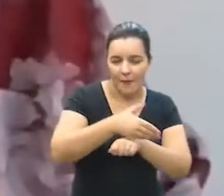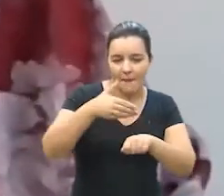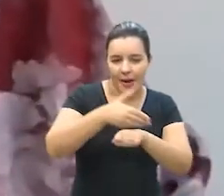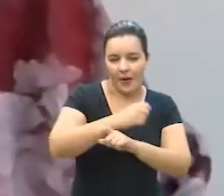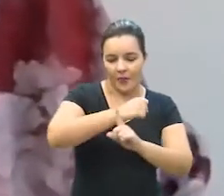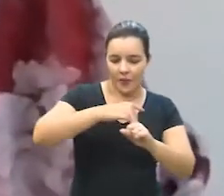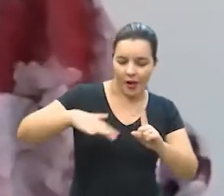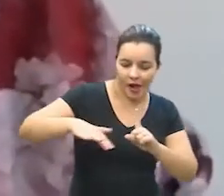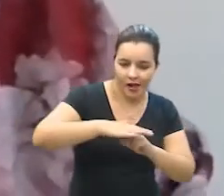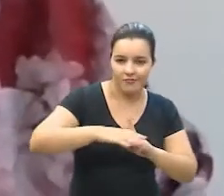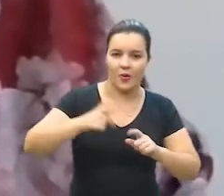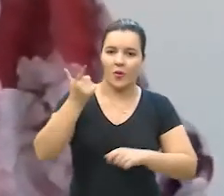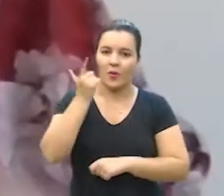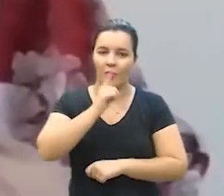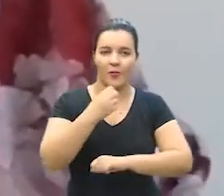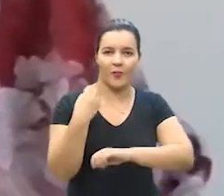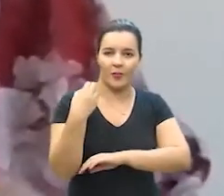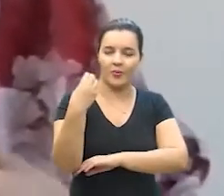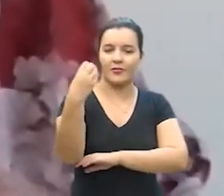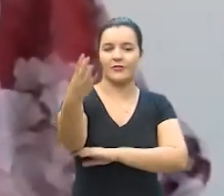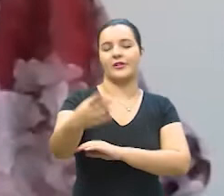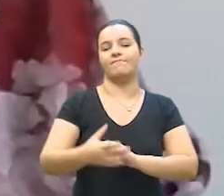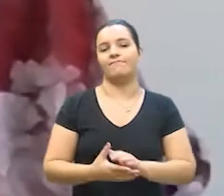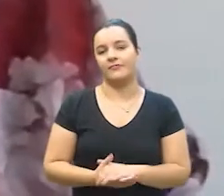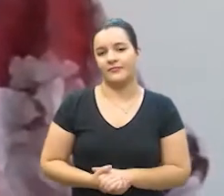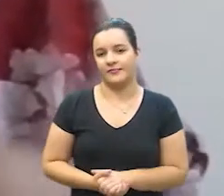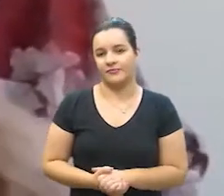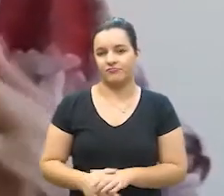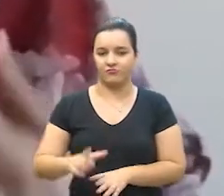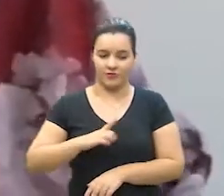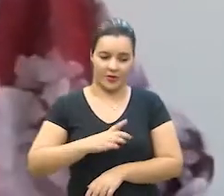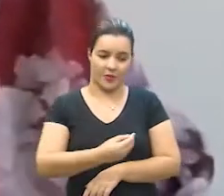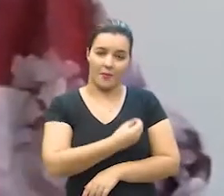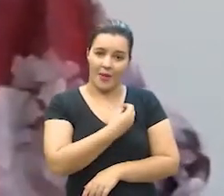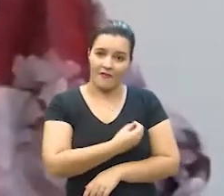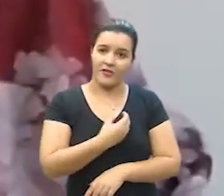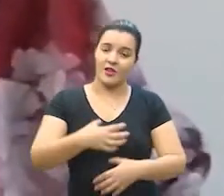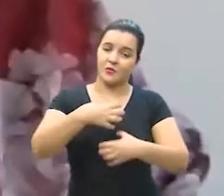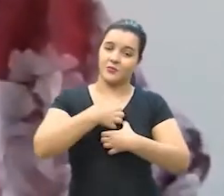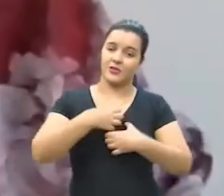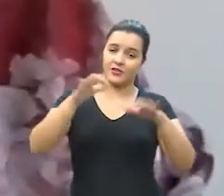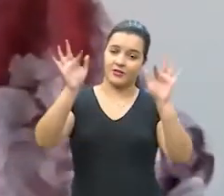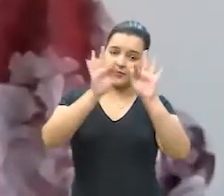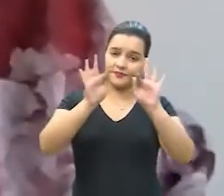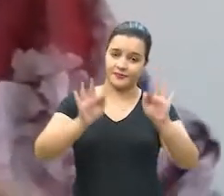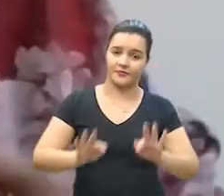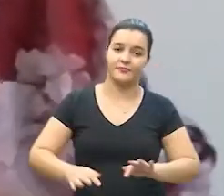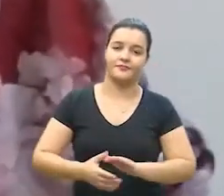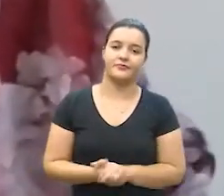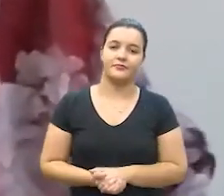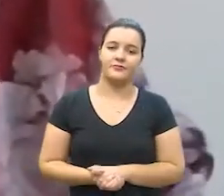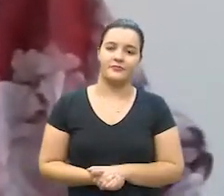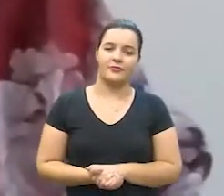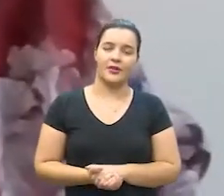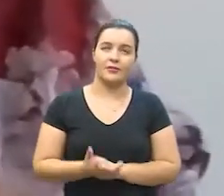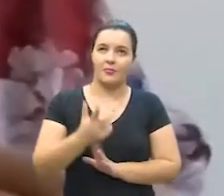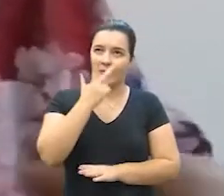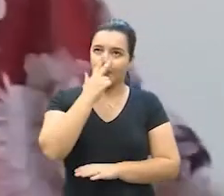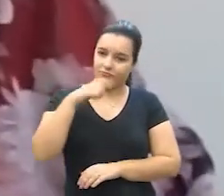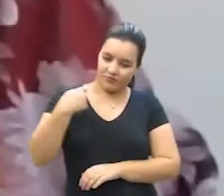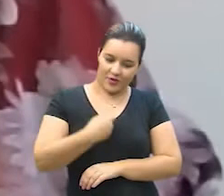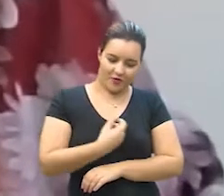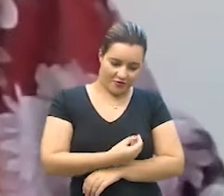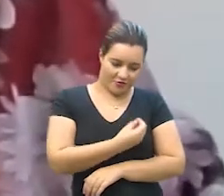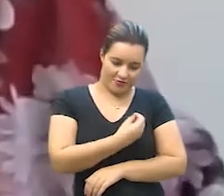que possam viajar, né? Que tenham uma vida feliz e uma vida mais... o